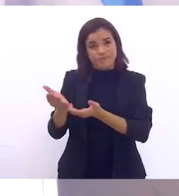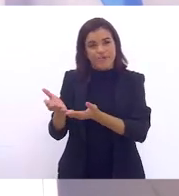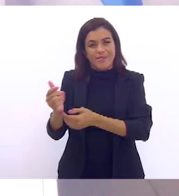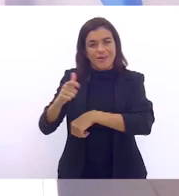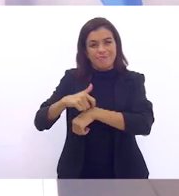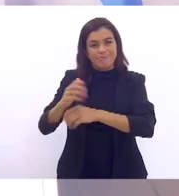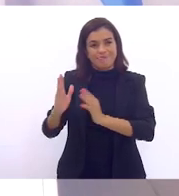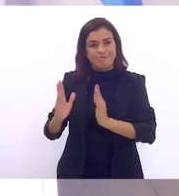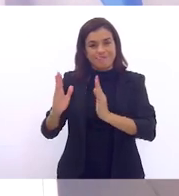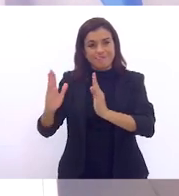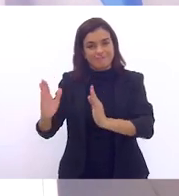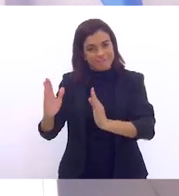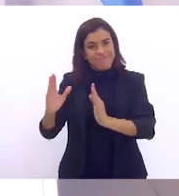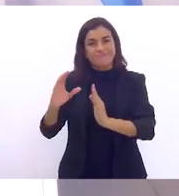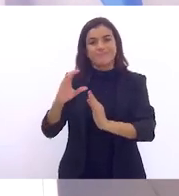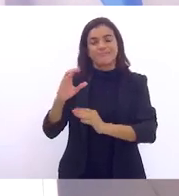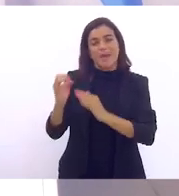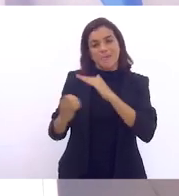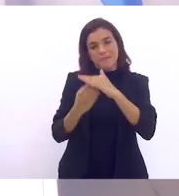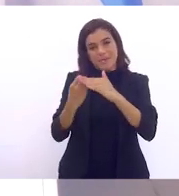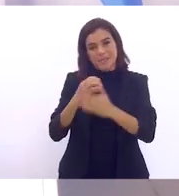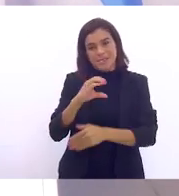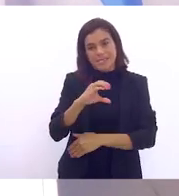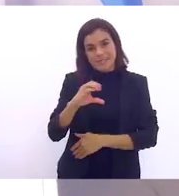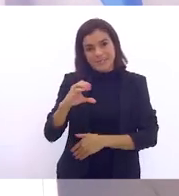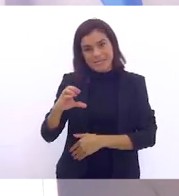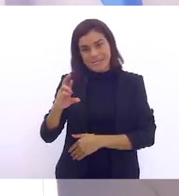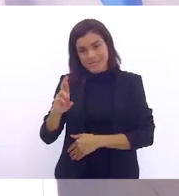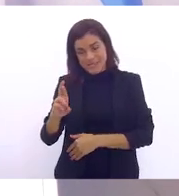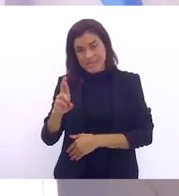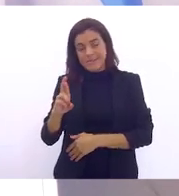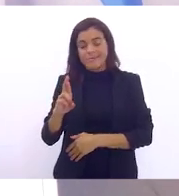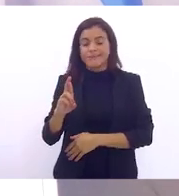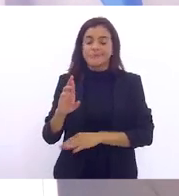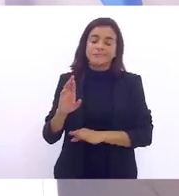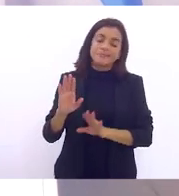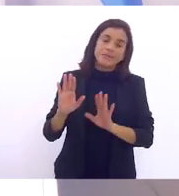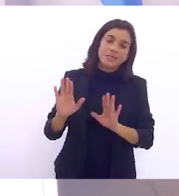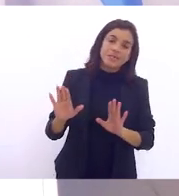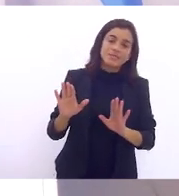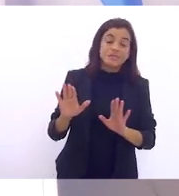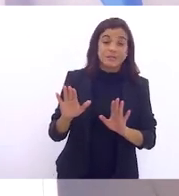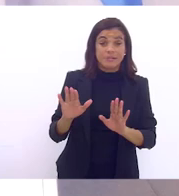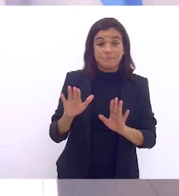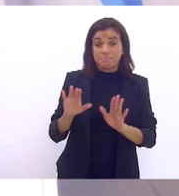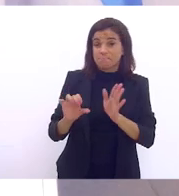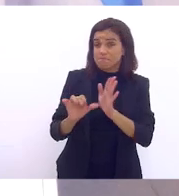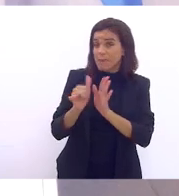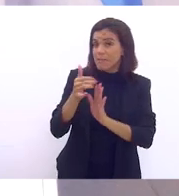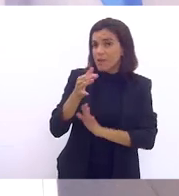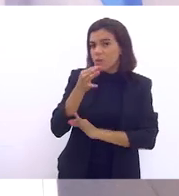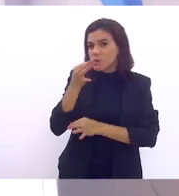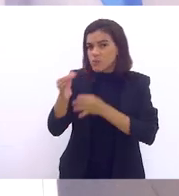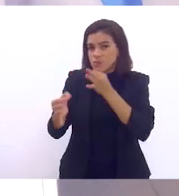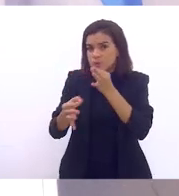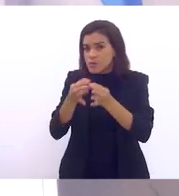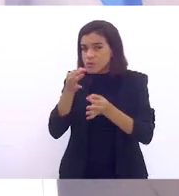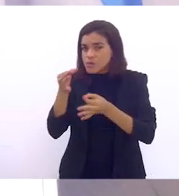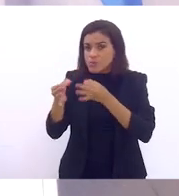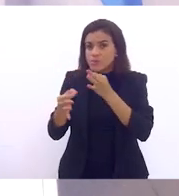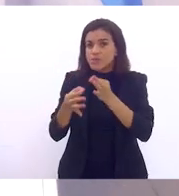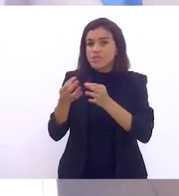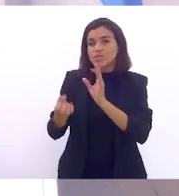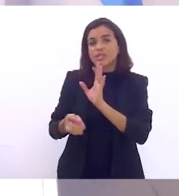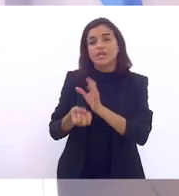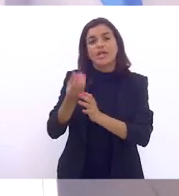os pontos aqui que nós que nós argumentamos mas eu queria sugerir que façamos criássemos um